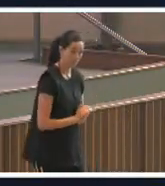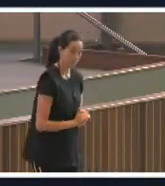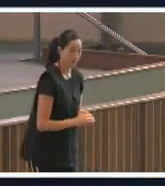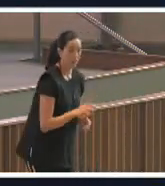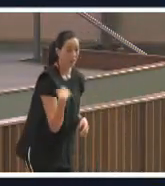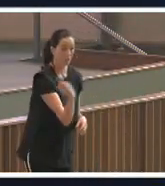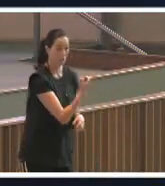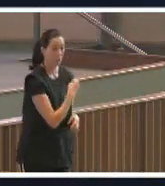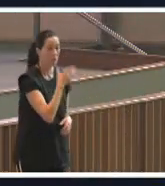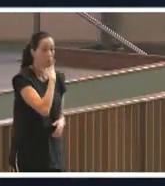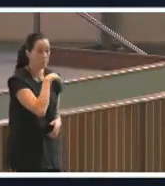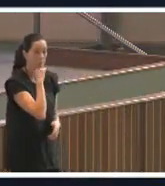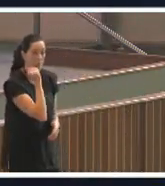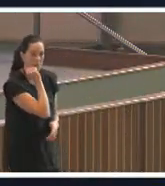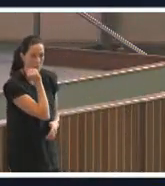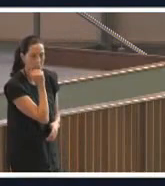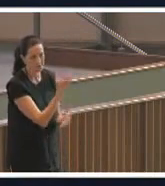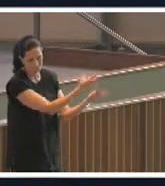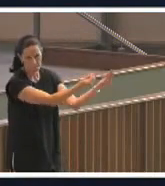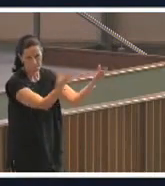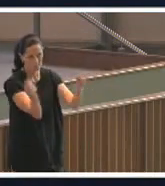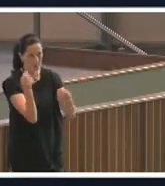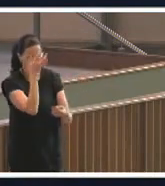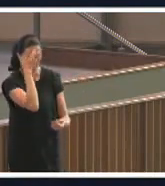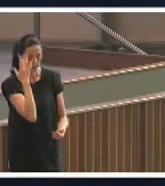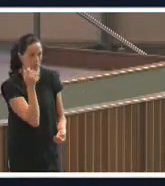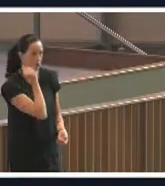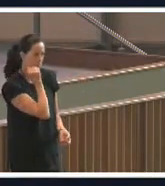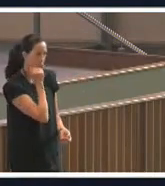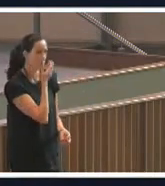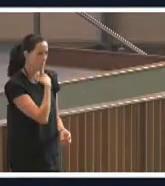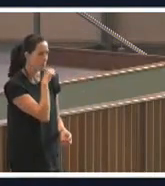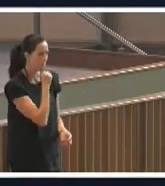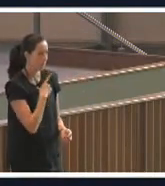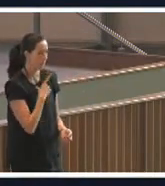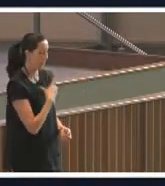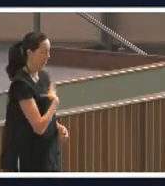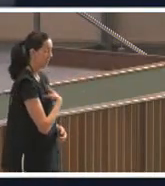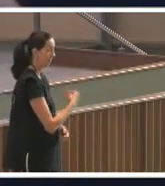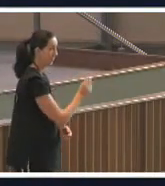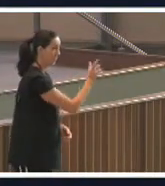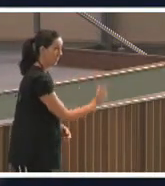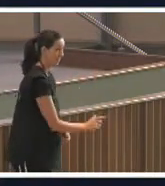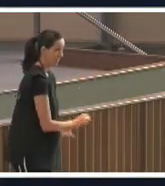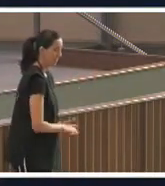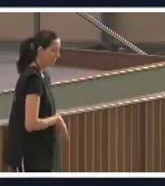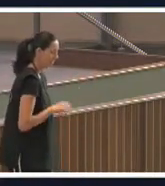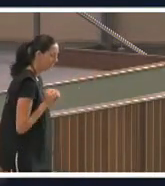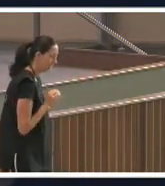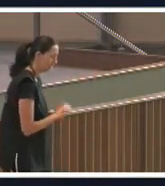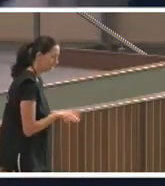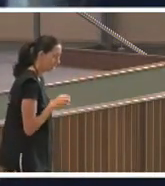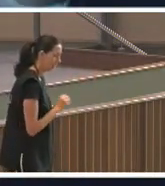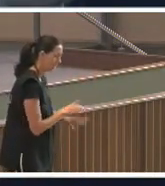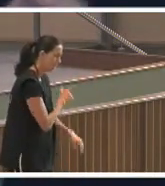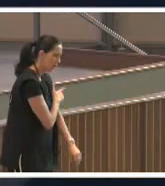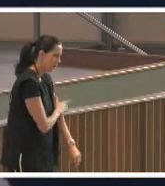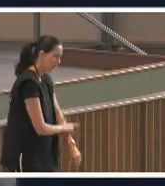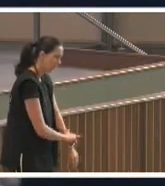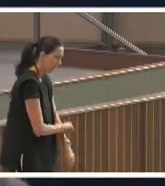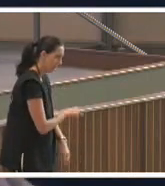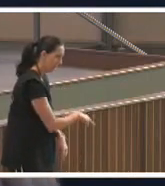somos pais, muitos de vocês se levantaram aqui como pais, a gente está educando os nossos filhos para eles